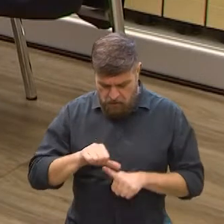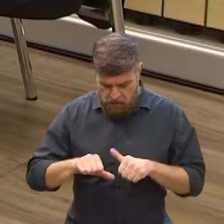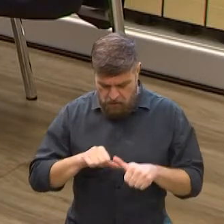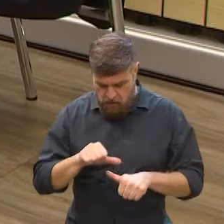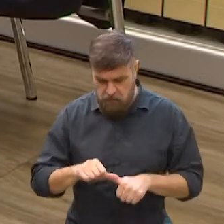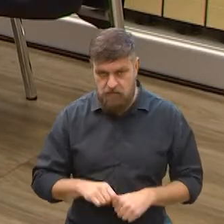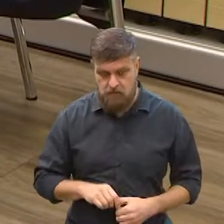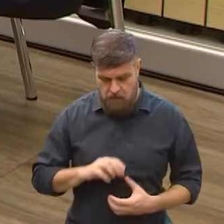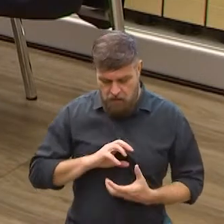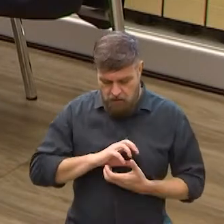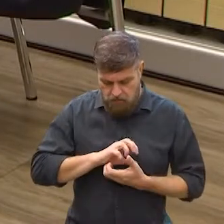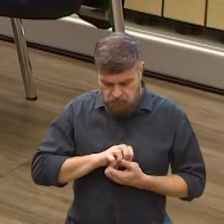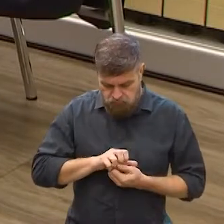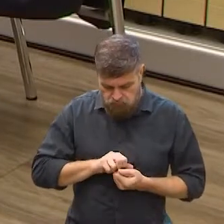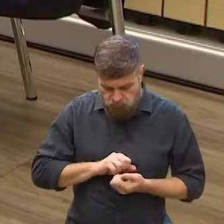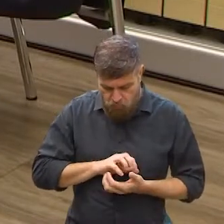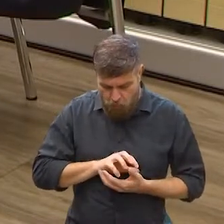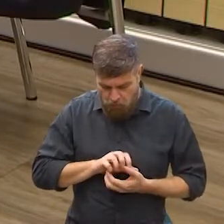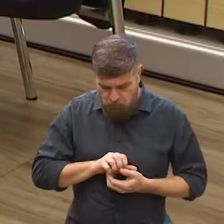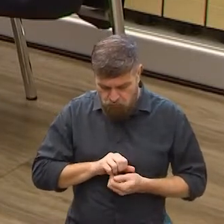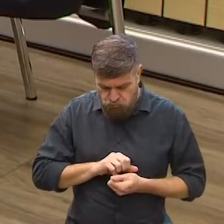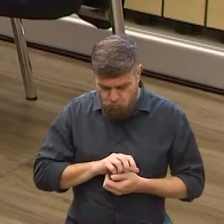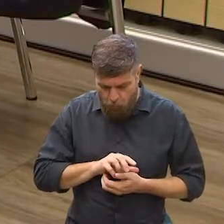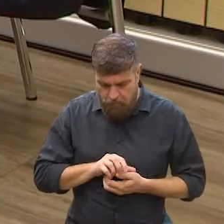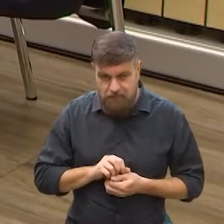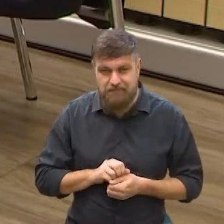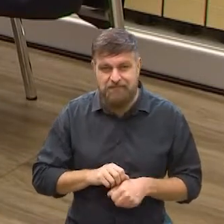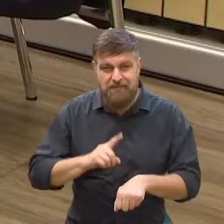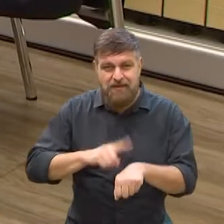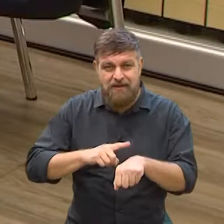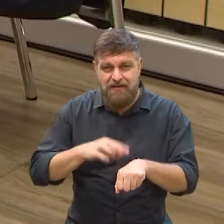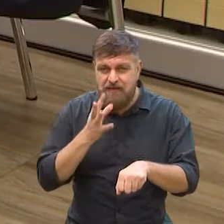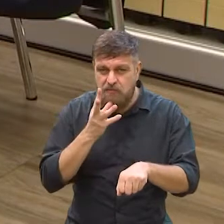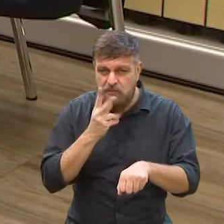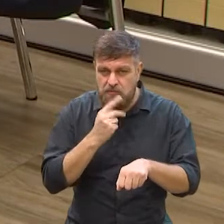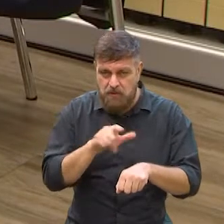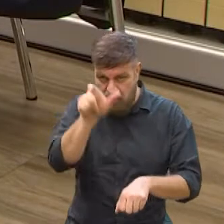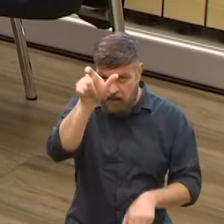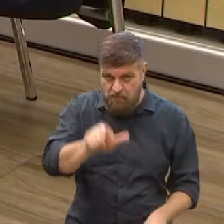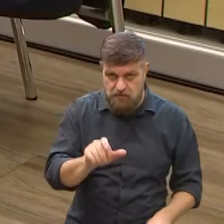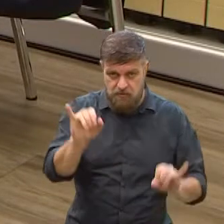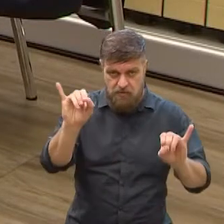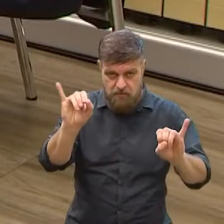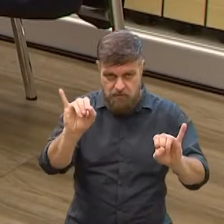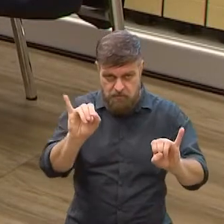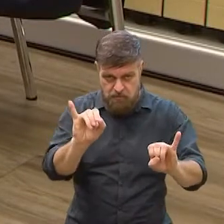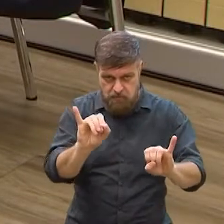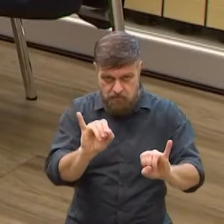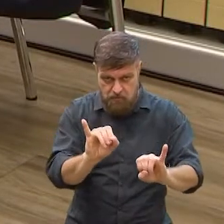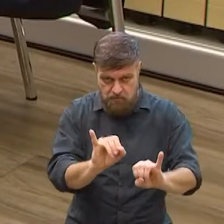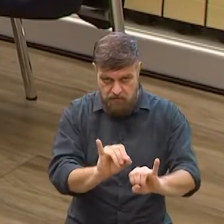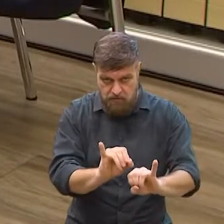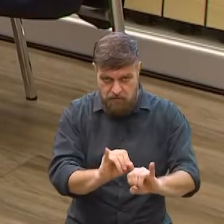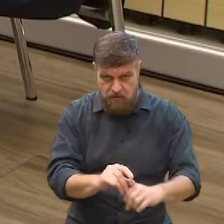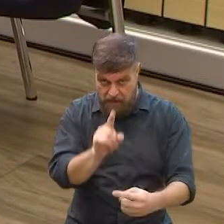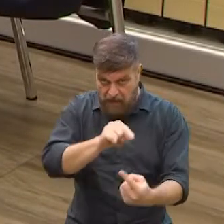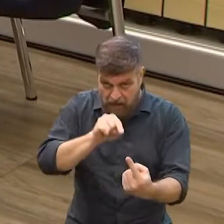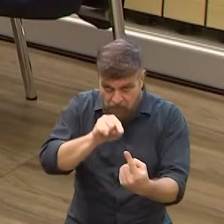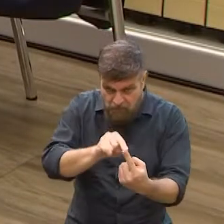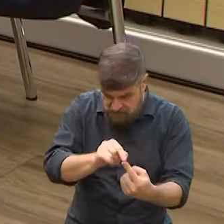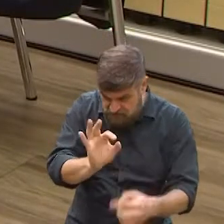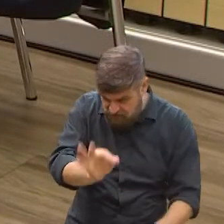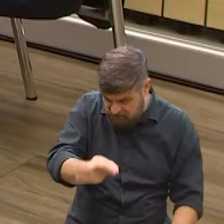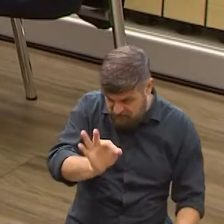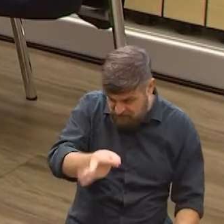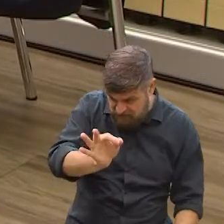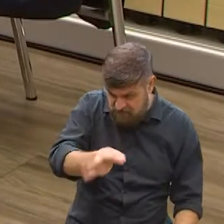ele vai processar no organismo, etc., vai levar um tempo e ela vai emagrecer. Sim. Isso é a meta, pelo menos